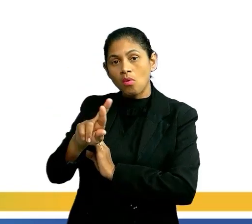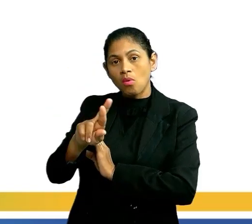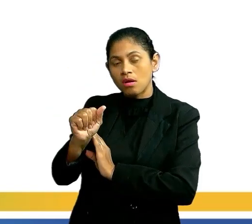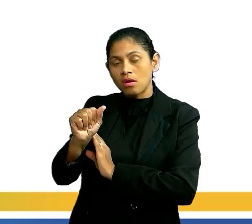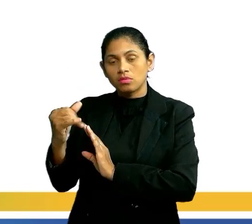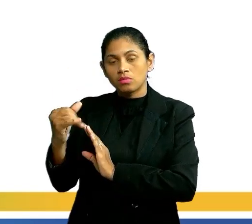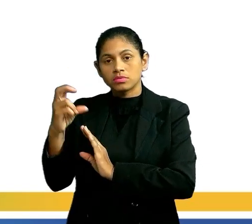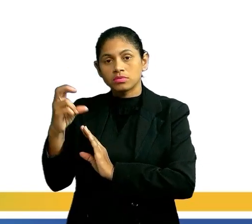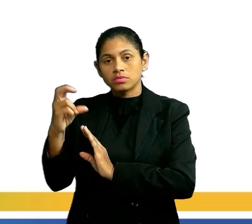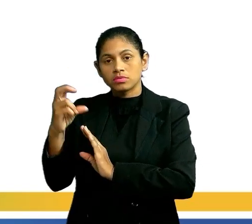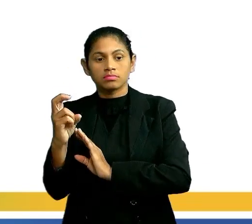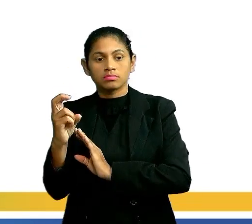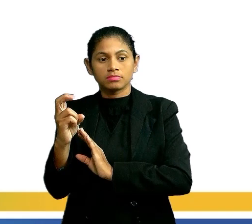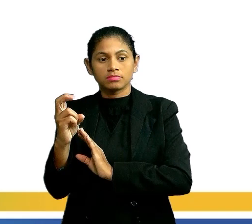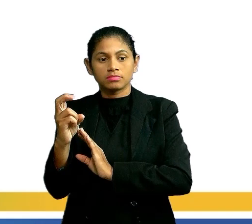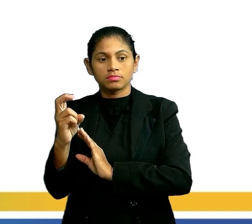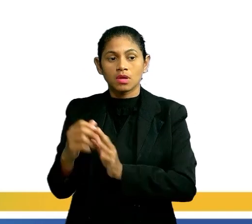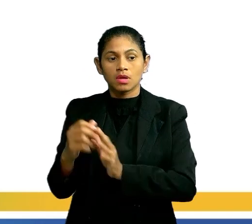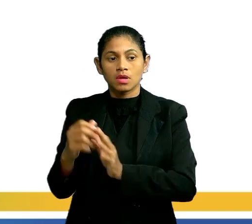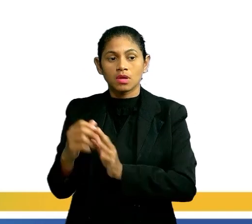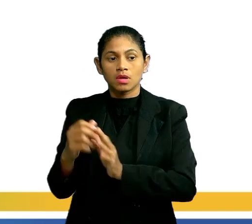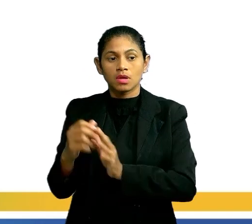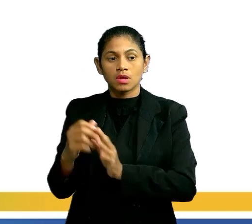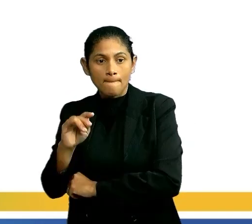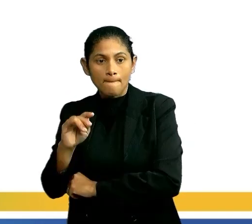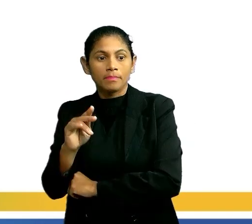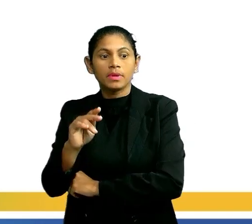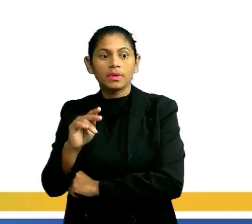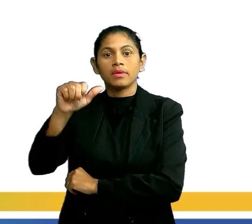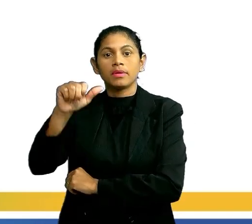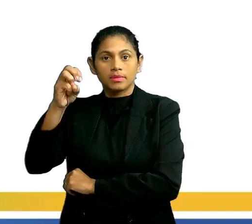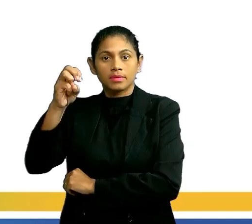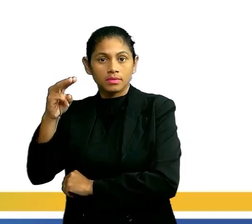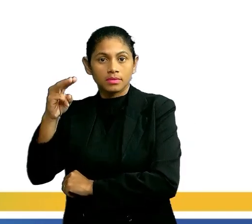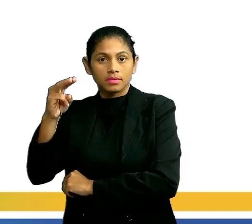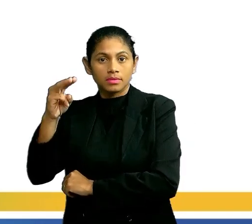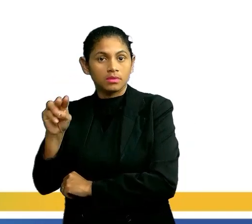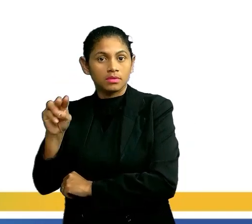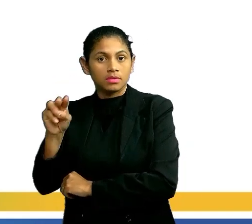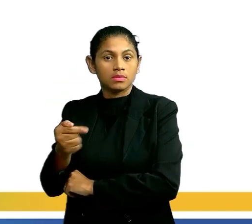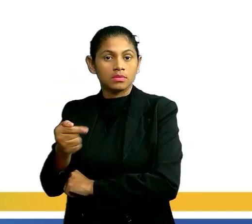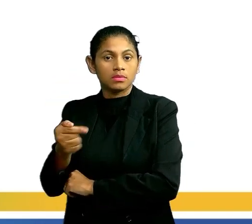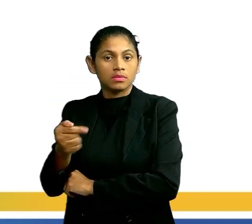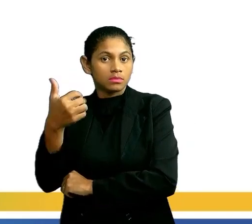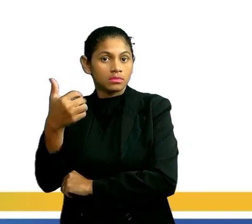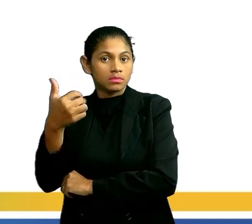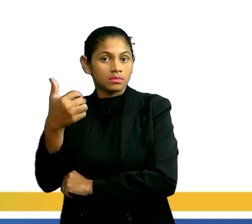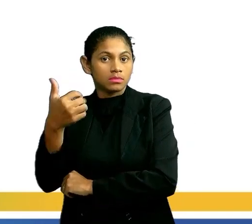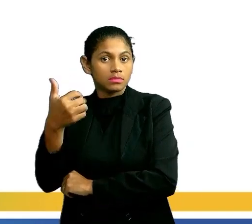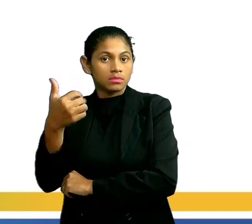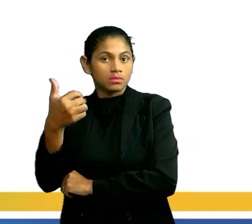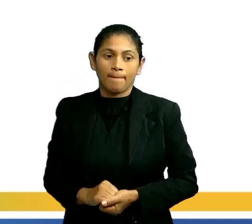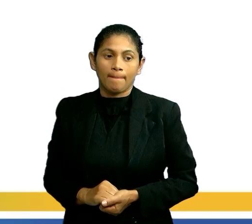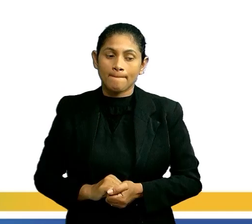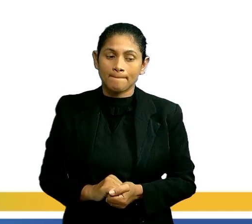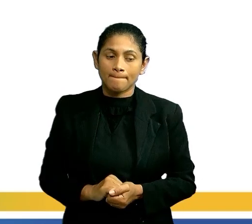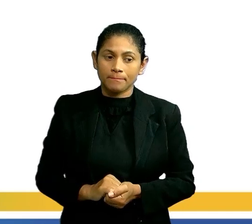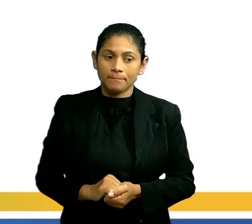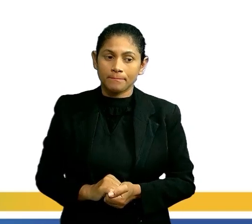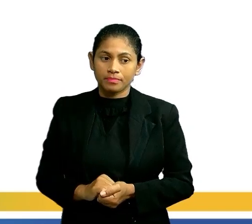Apenas substituímos. Aqui dentro é r mais h, mas o r é 5, eu não tenho altura, então ela vai ser a nossa